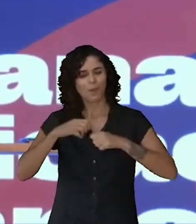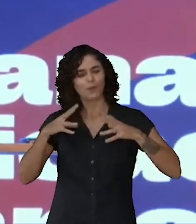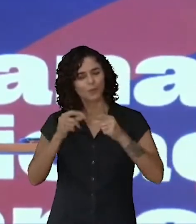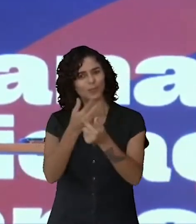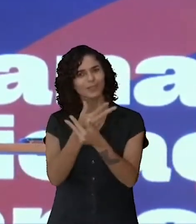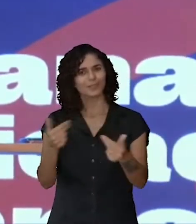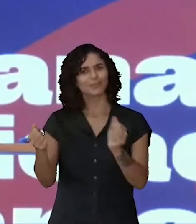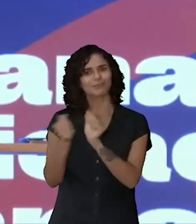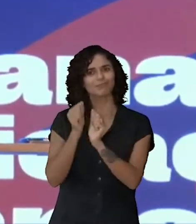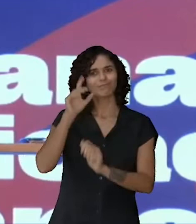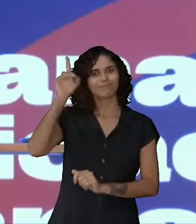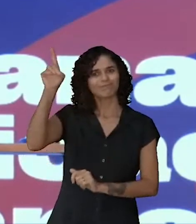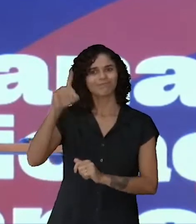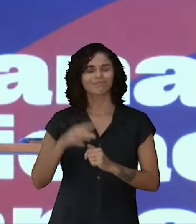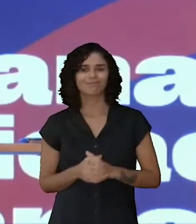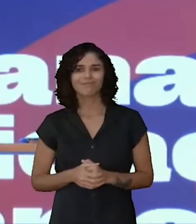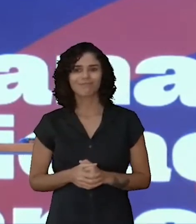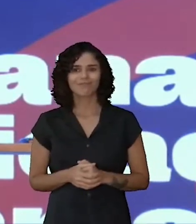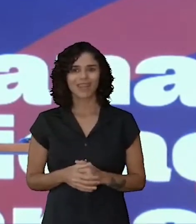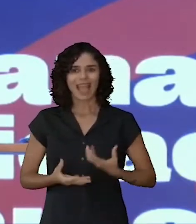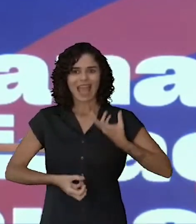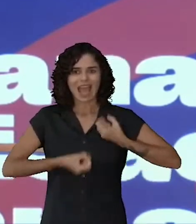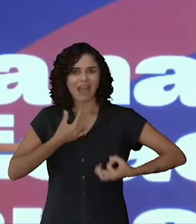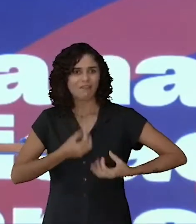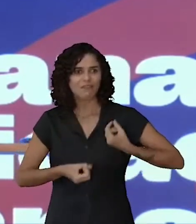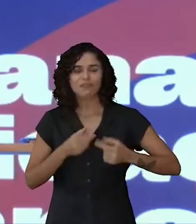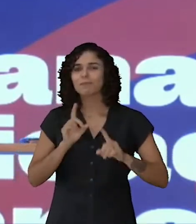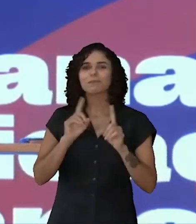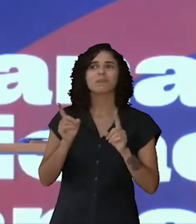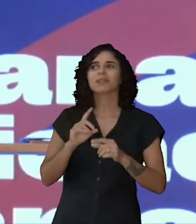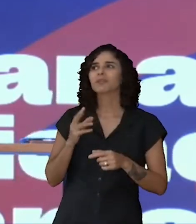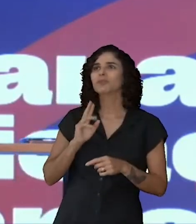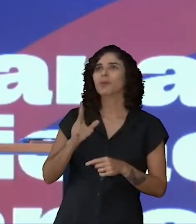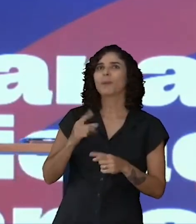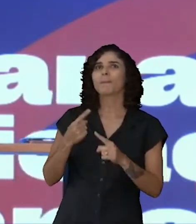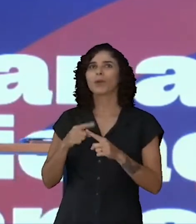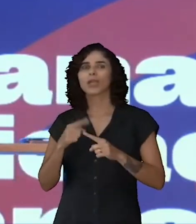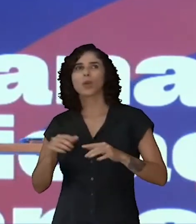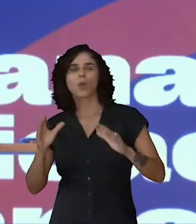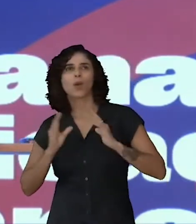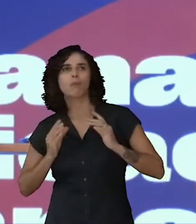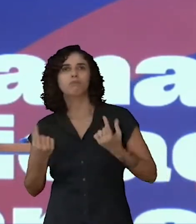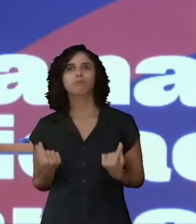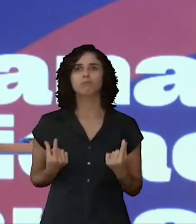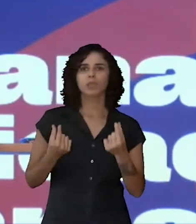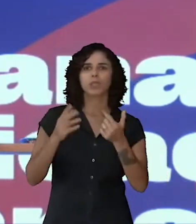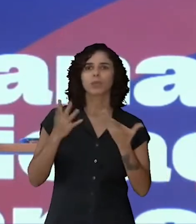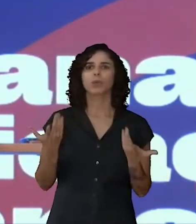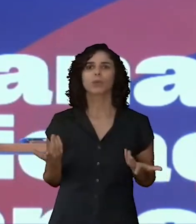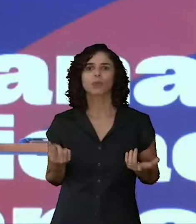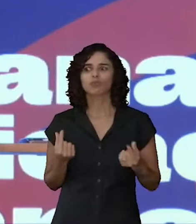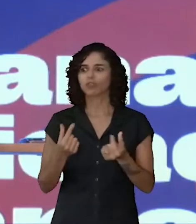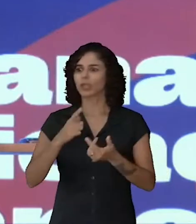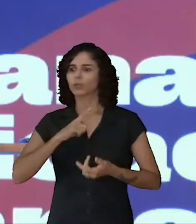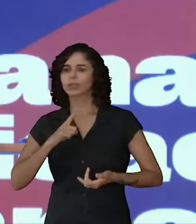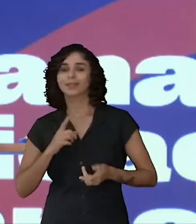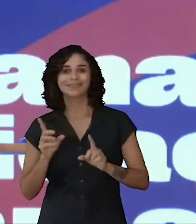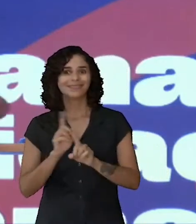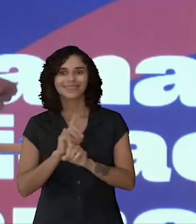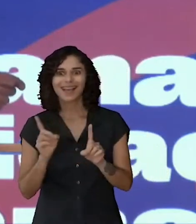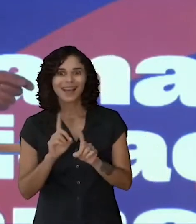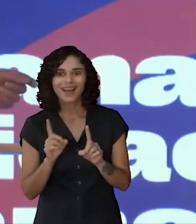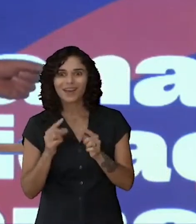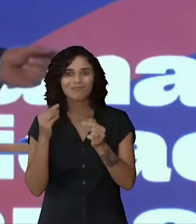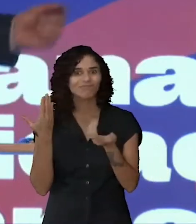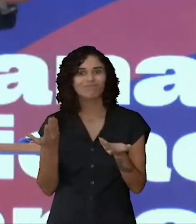Viver o avivamento não depende de quanto eu ganho, nem de quanto dinheiro eu tenho disponível. Não depende